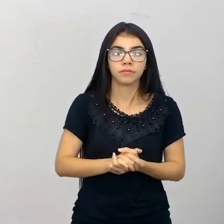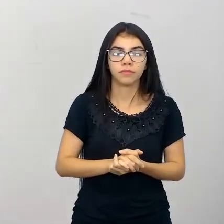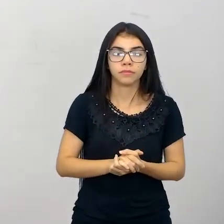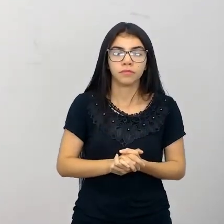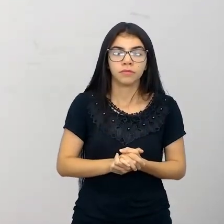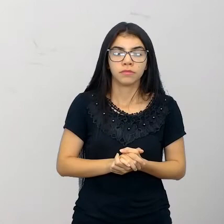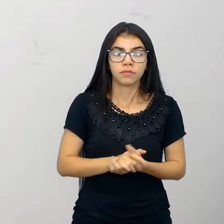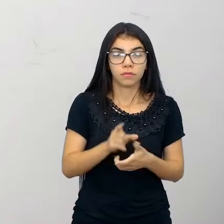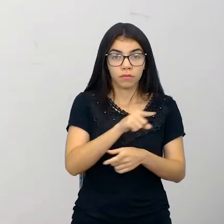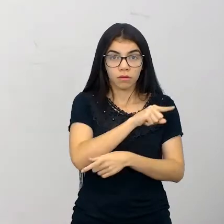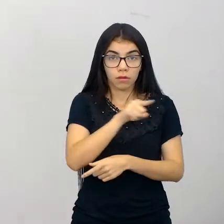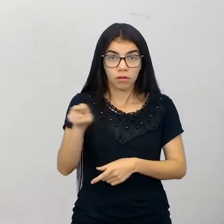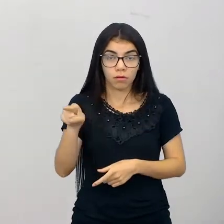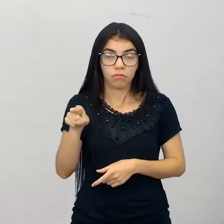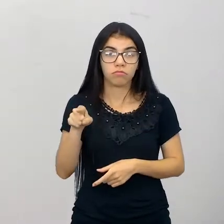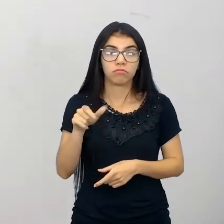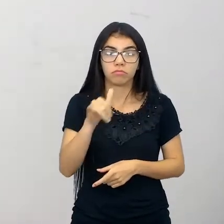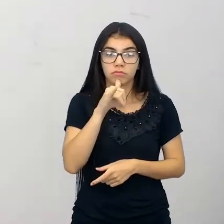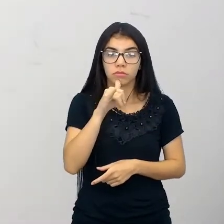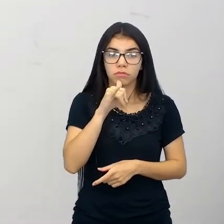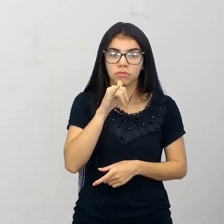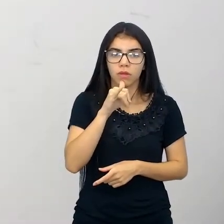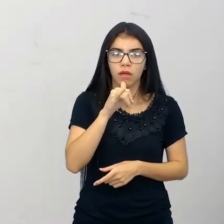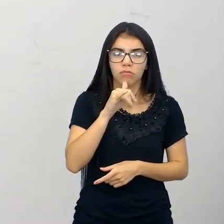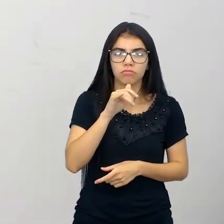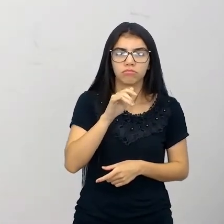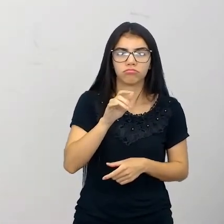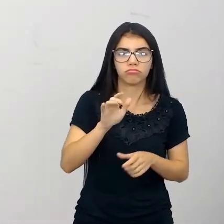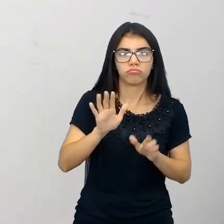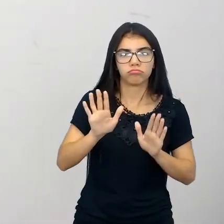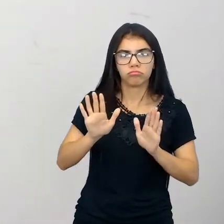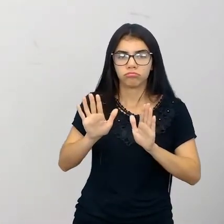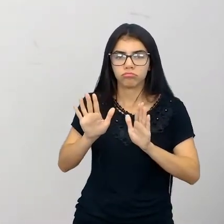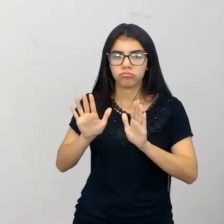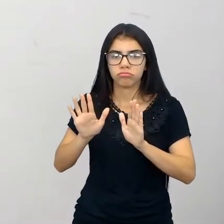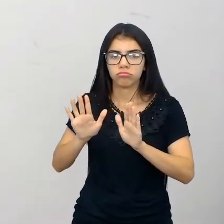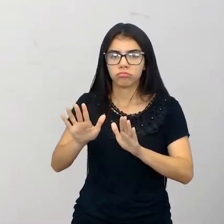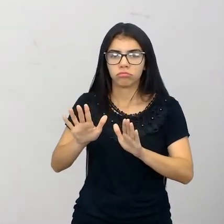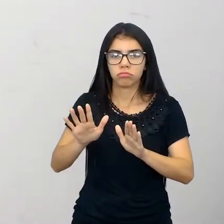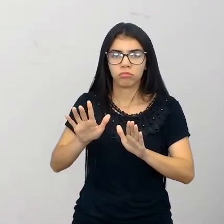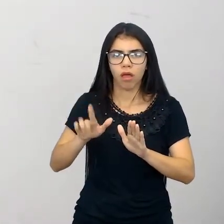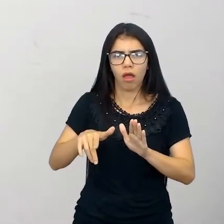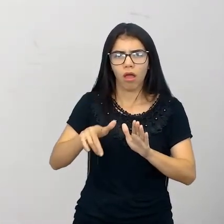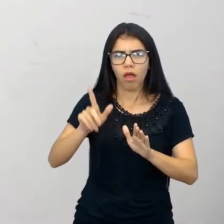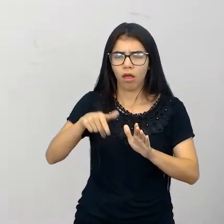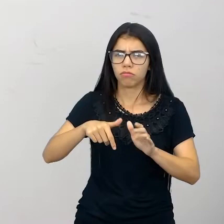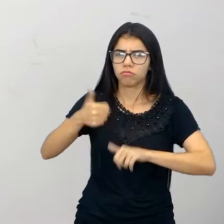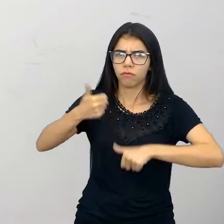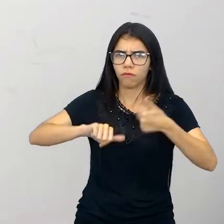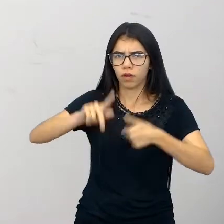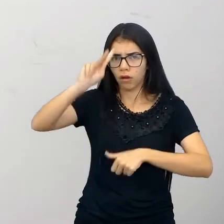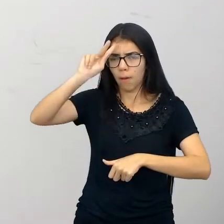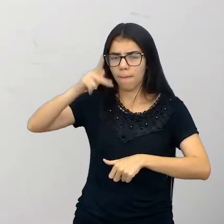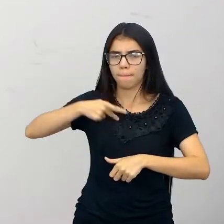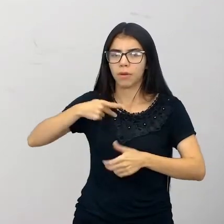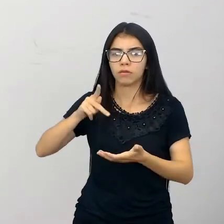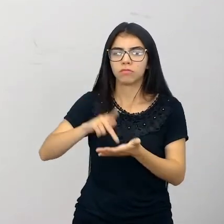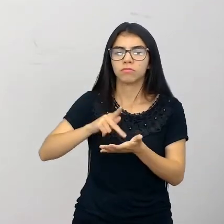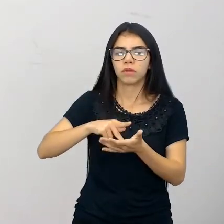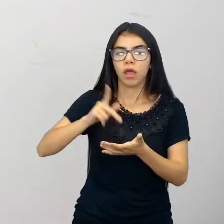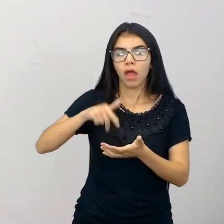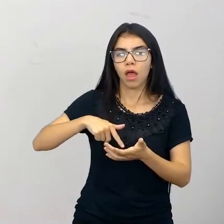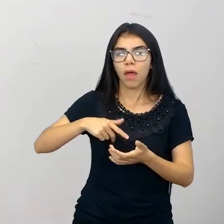Agora, você, no seu canto, faça uma bem honesta com você, porque isso vai fazer você